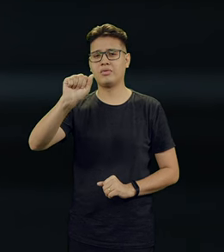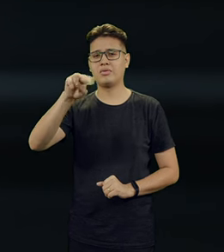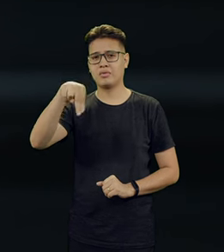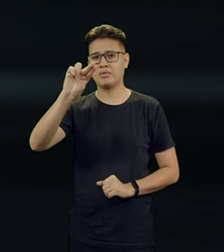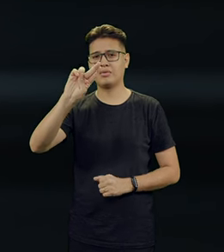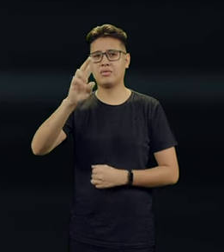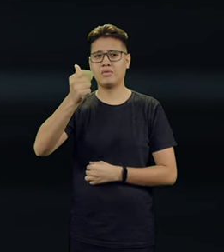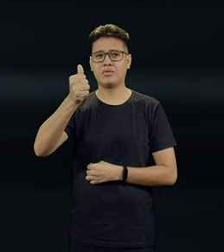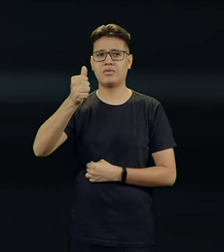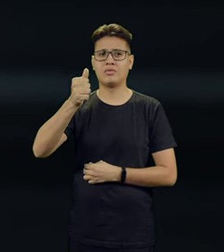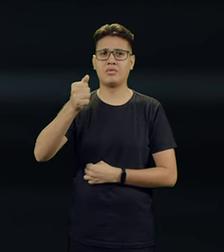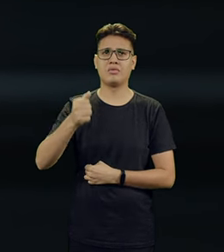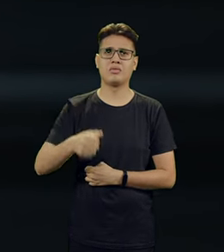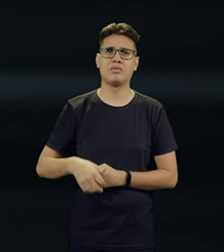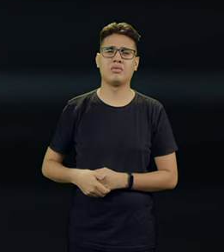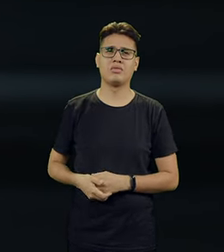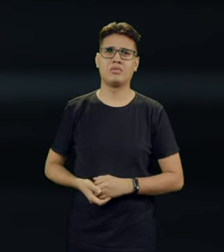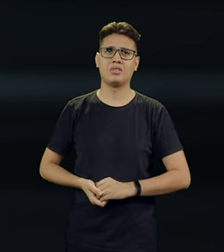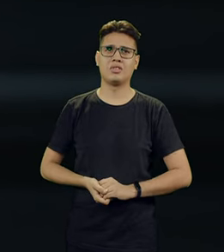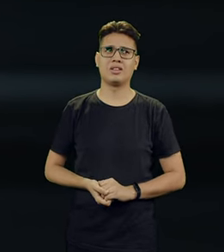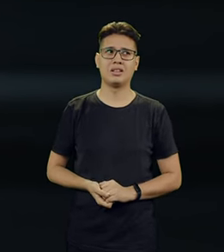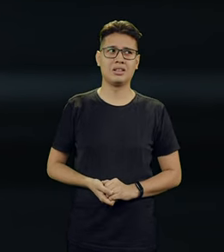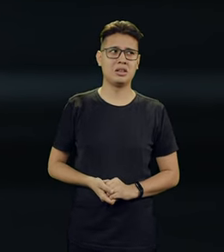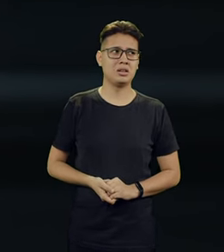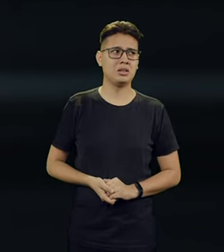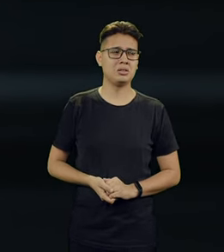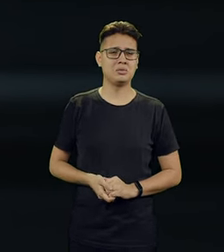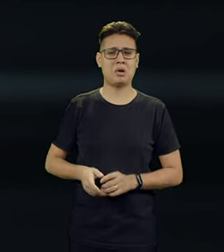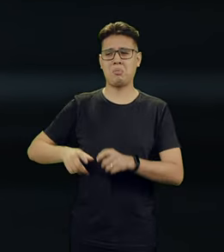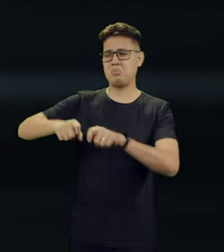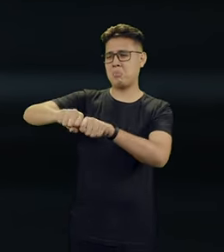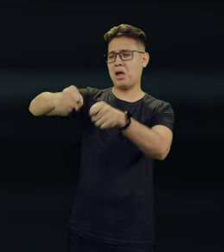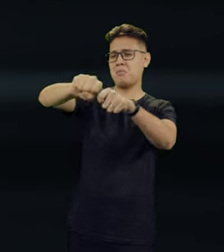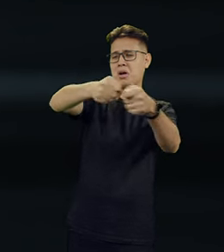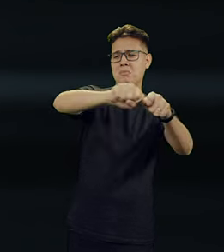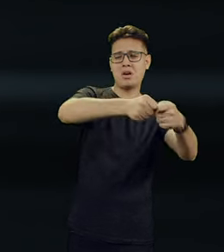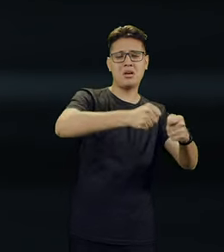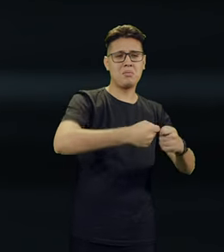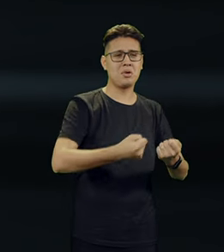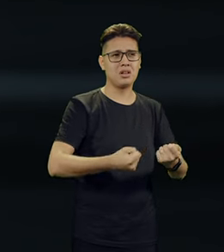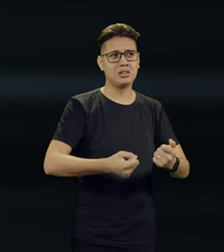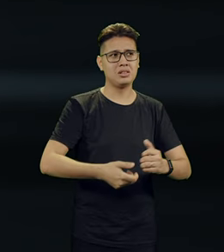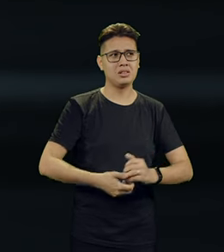Ah, naquela Alemanha que ficava quebrando tudo, né? Bom.